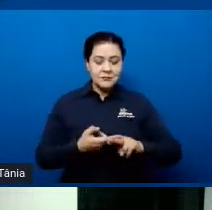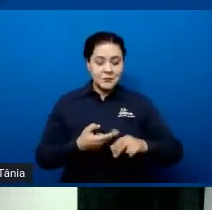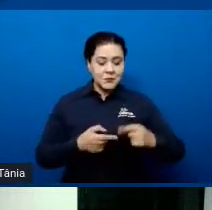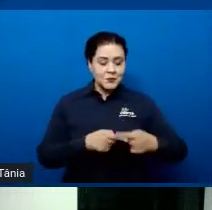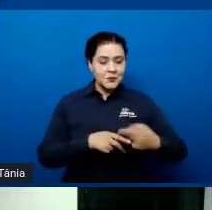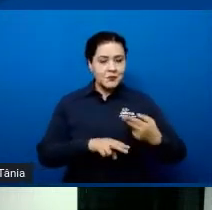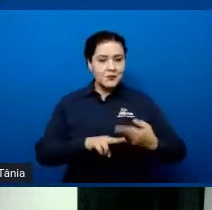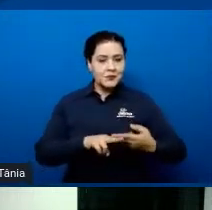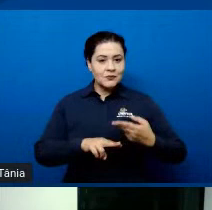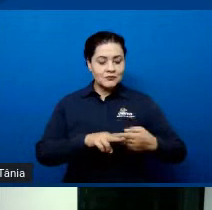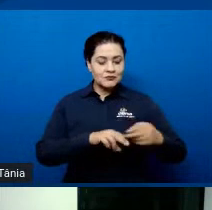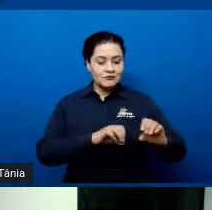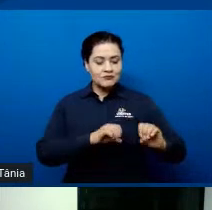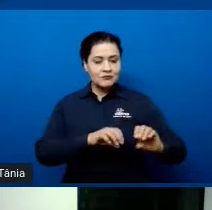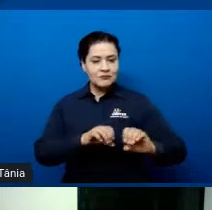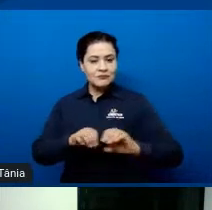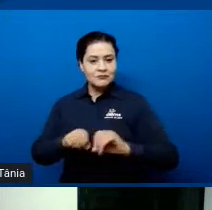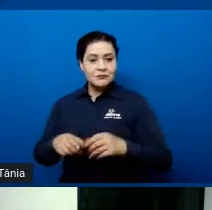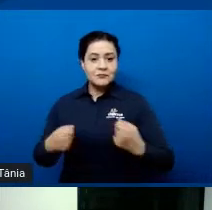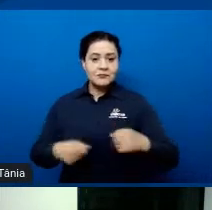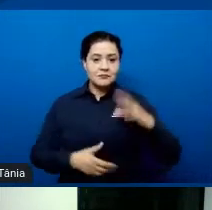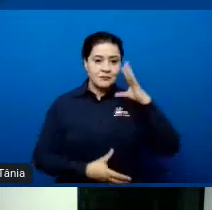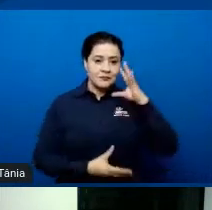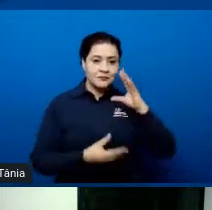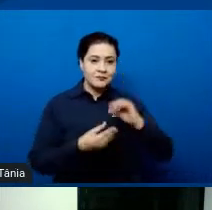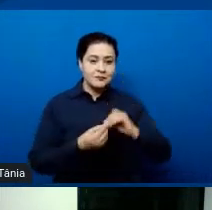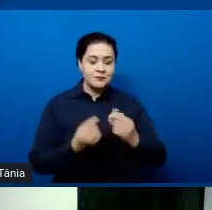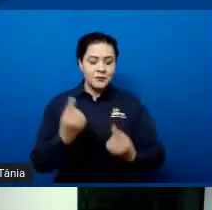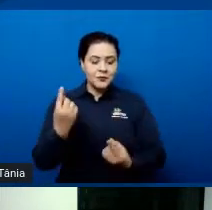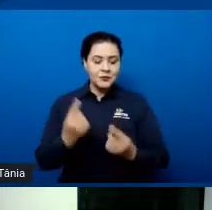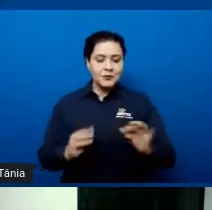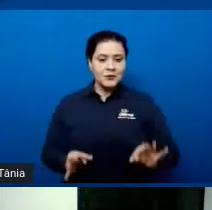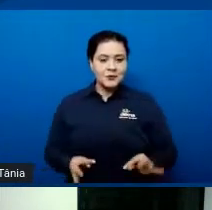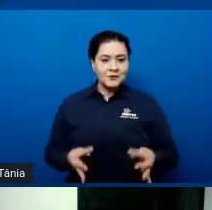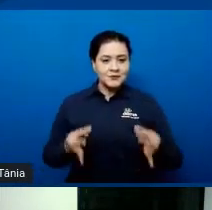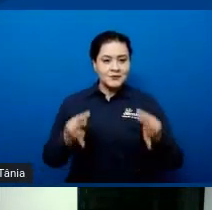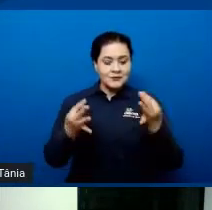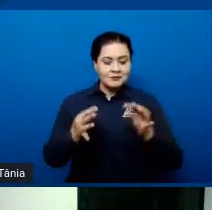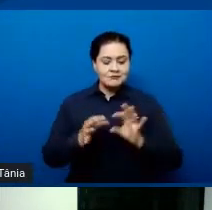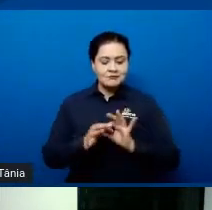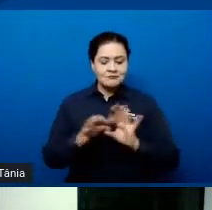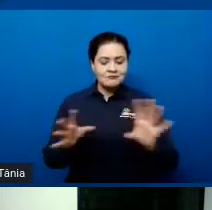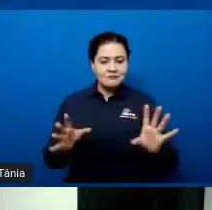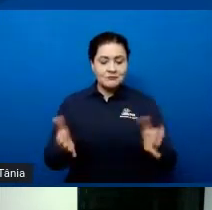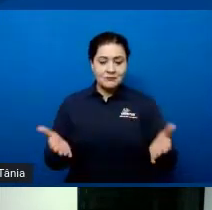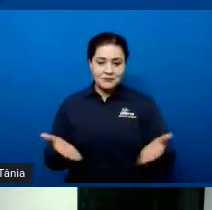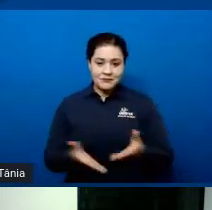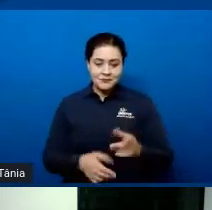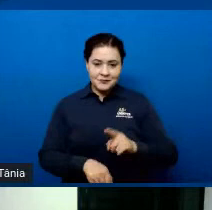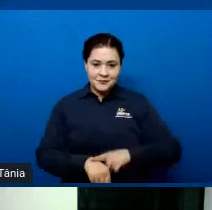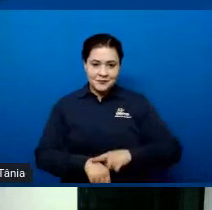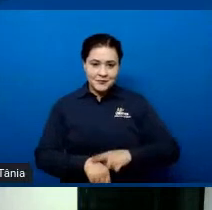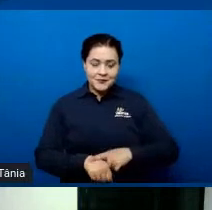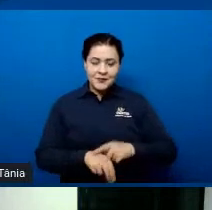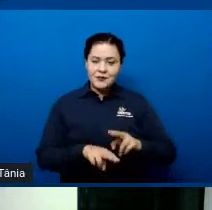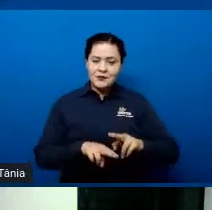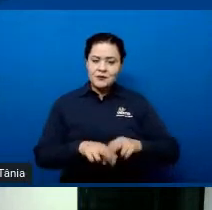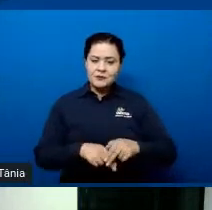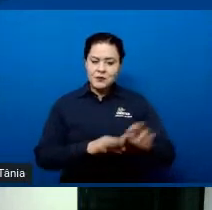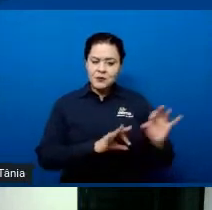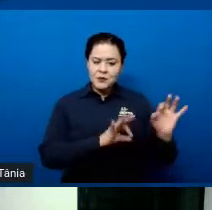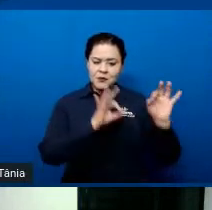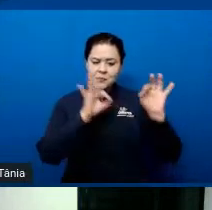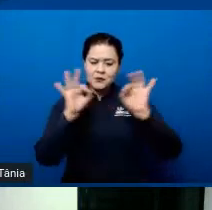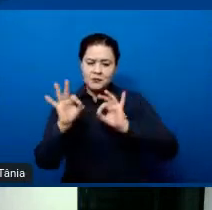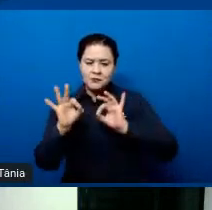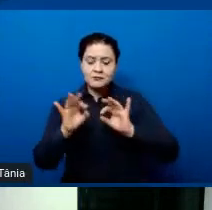na educação, né, eu preciso entender quais são as tecnologias que estão disponíveis para a gente, né. Então, a gente vê muito, quando se fala